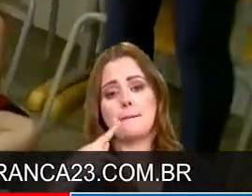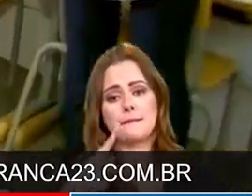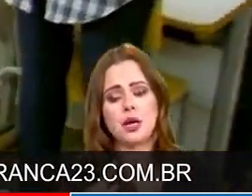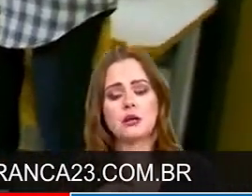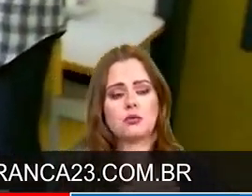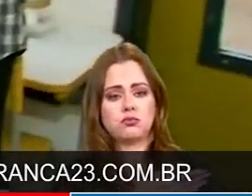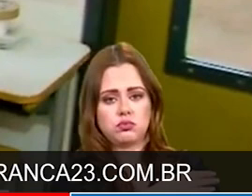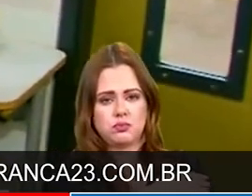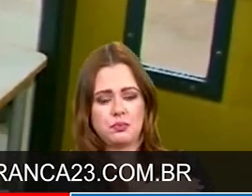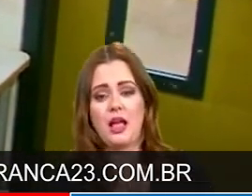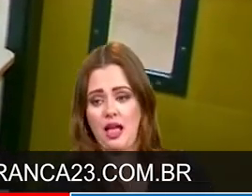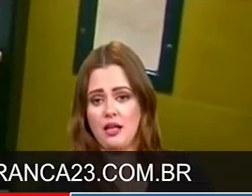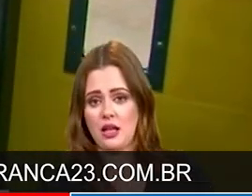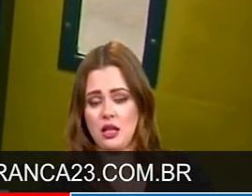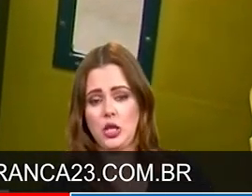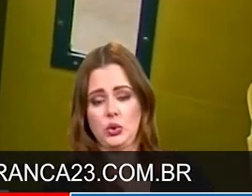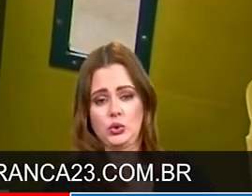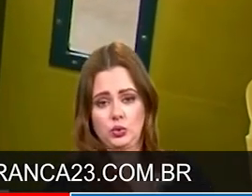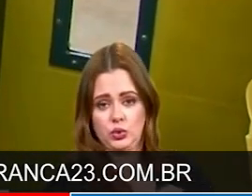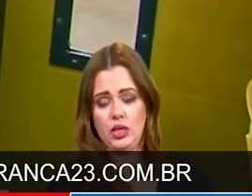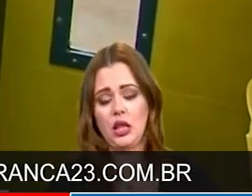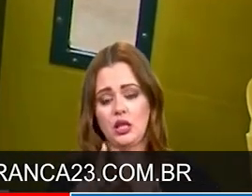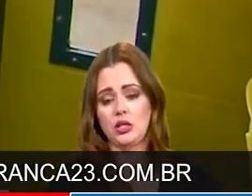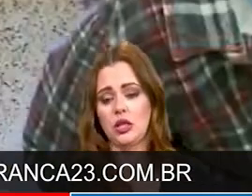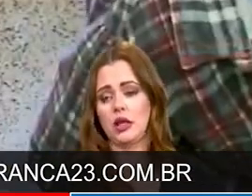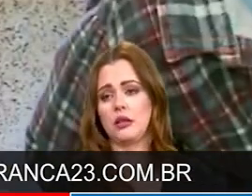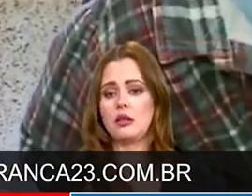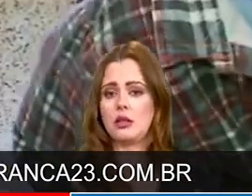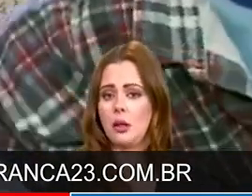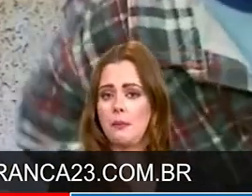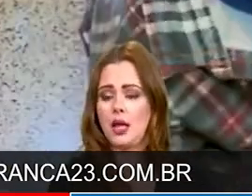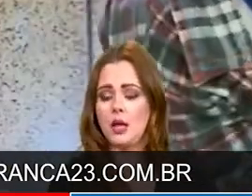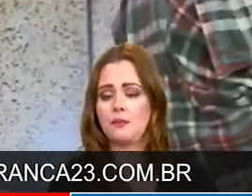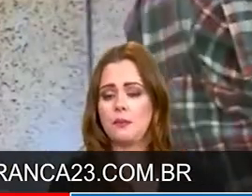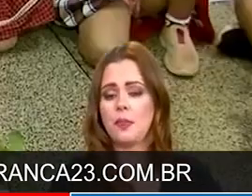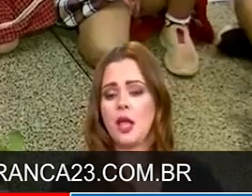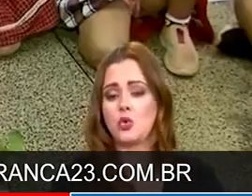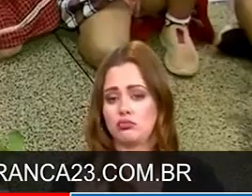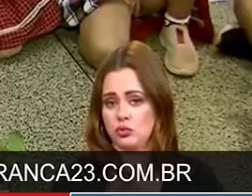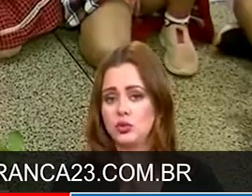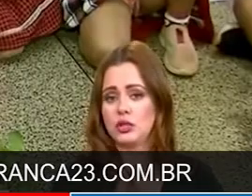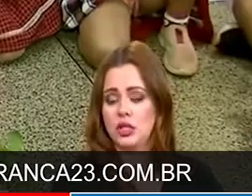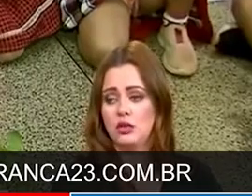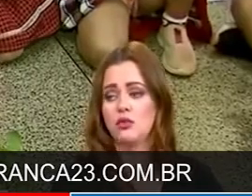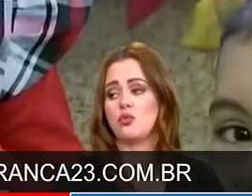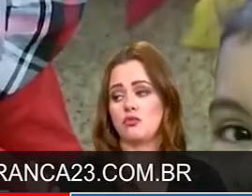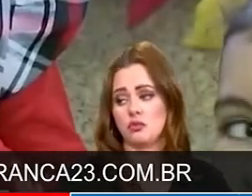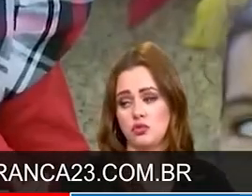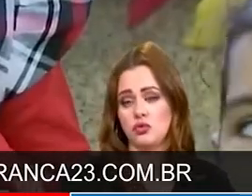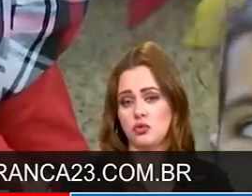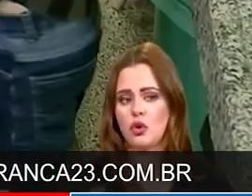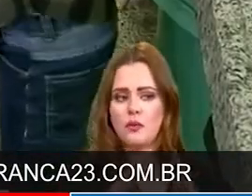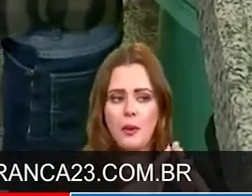ensino fundamental e trabalha os conteúdos de forma interdisciplinar. Segundo o autor, são justamente os estudantes mais jovens que